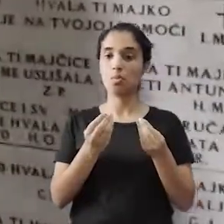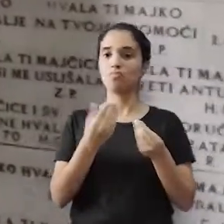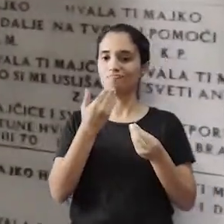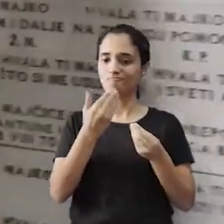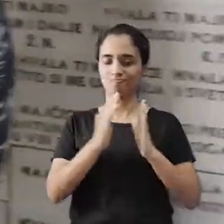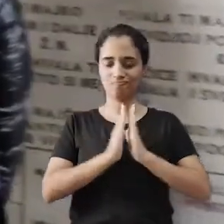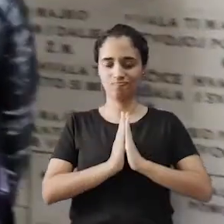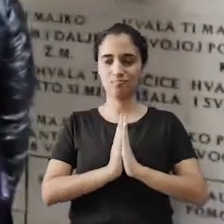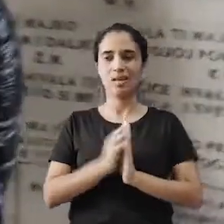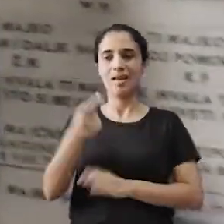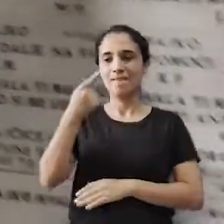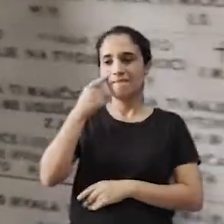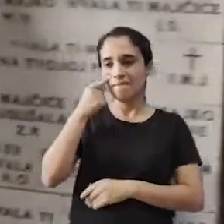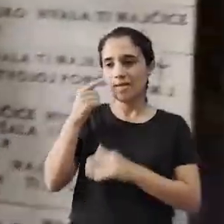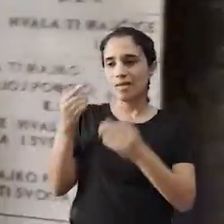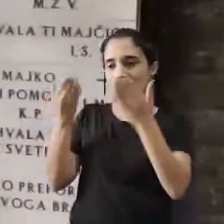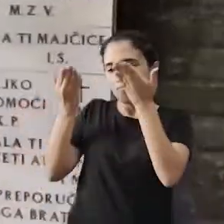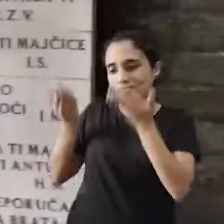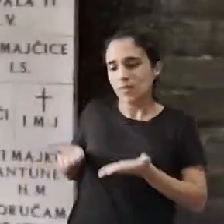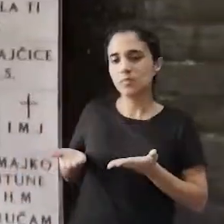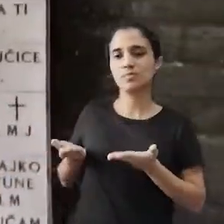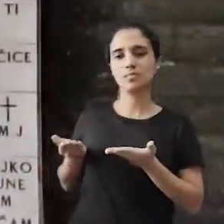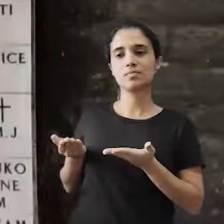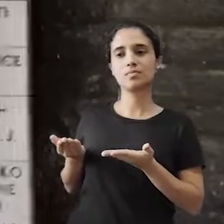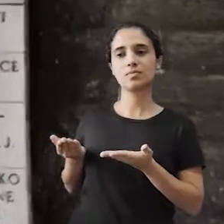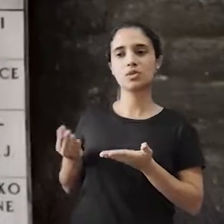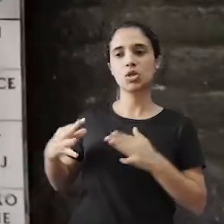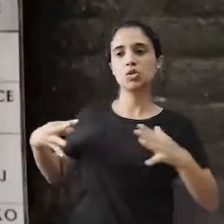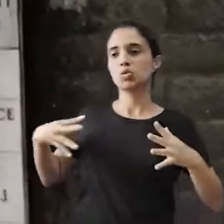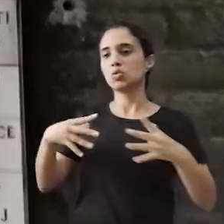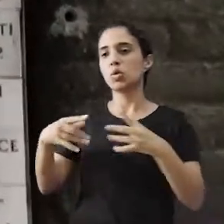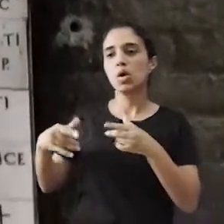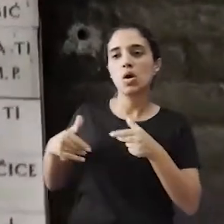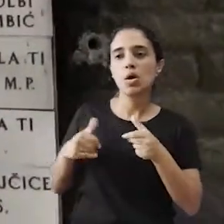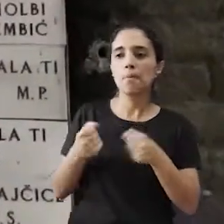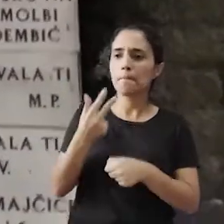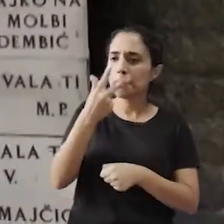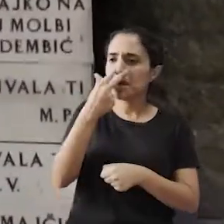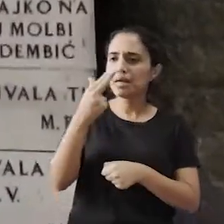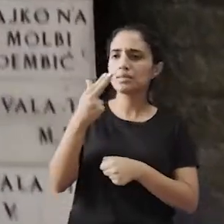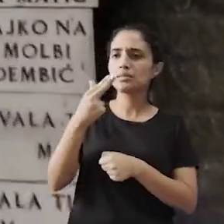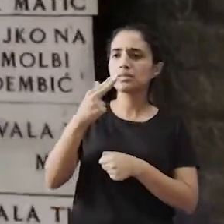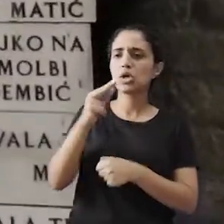Muitas orações. E olha que todos esses